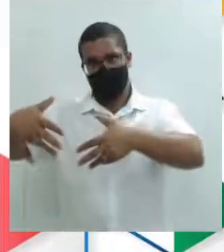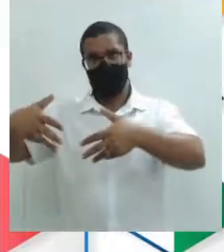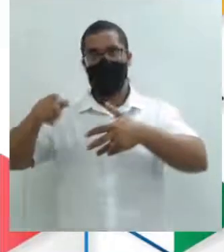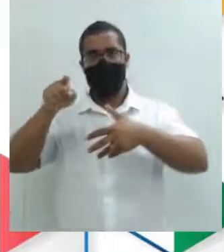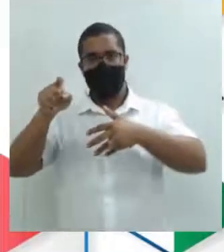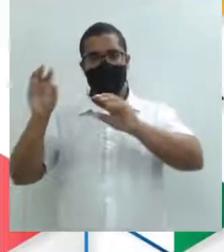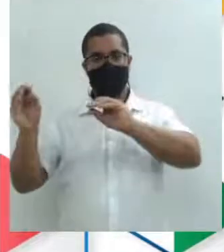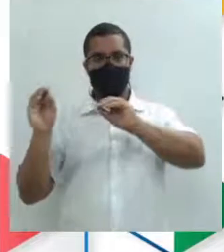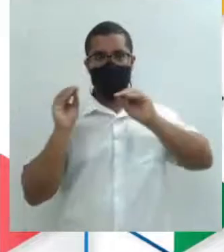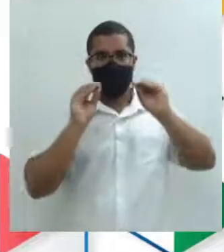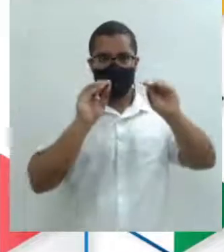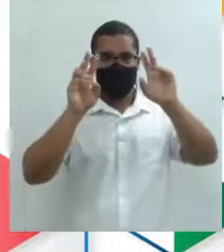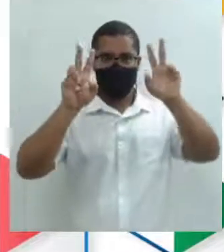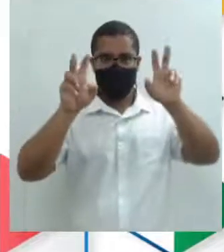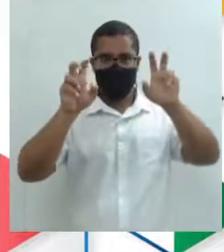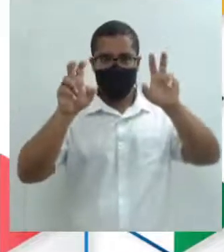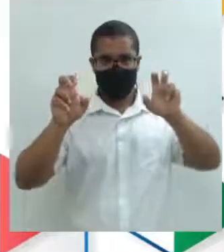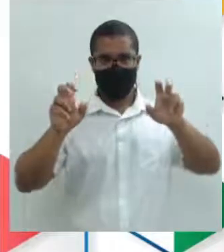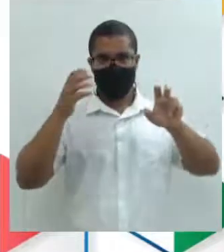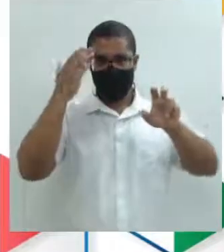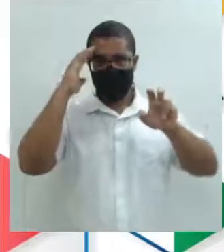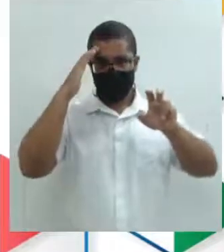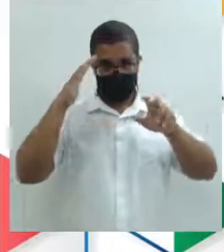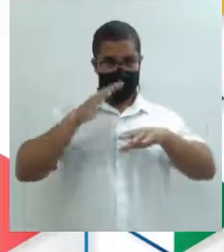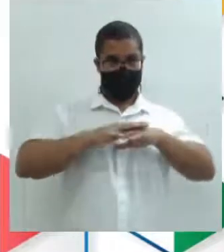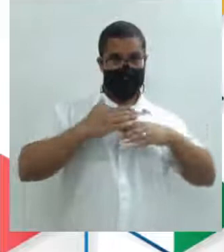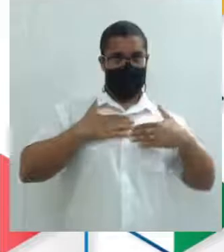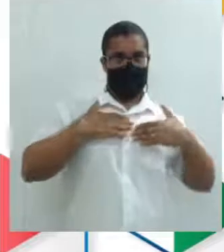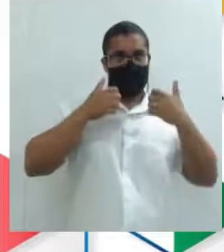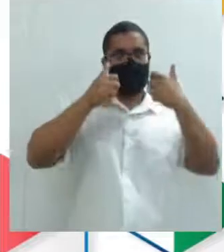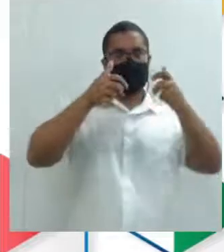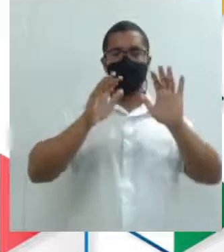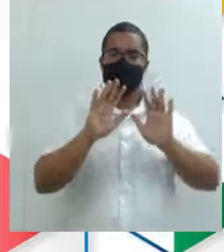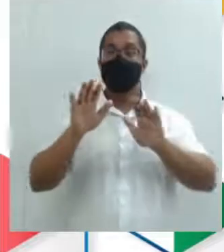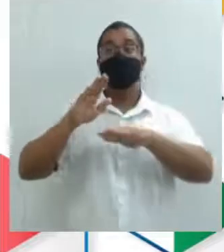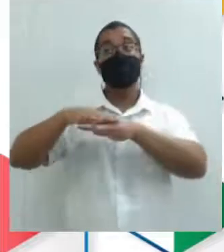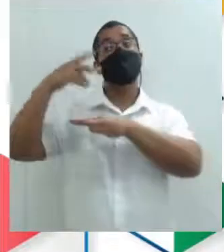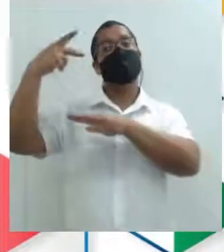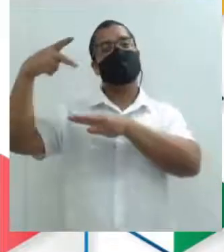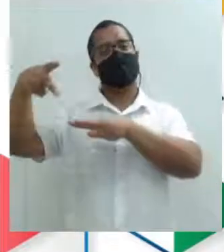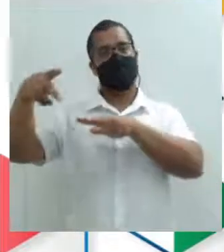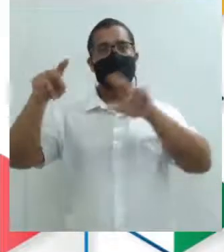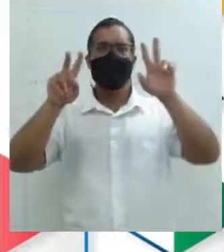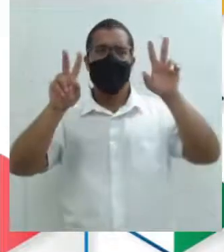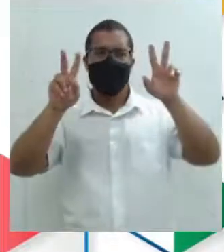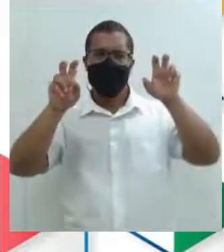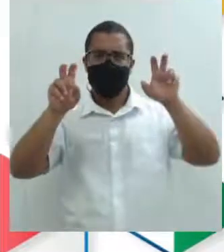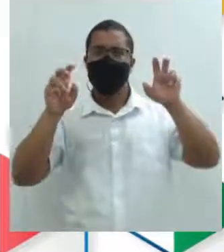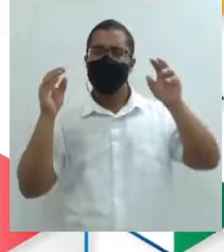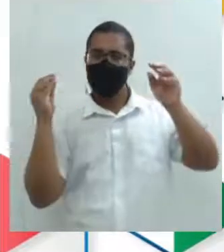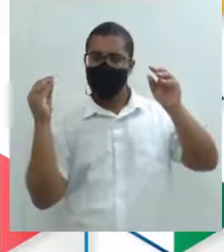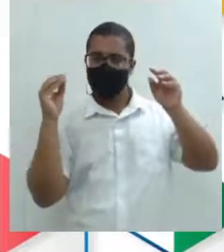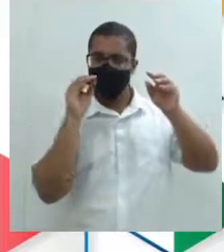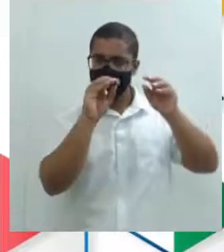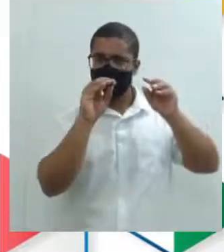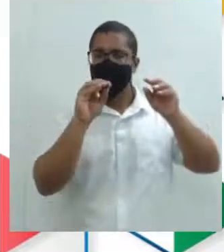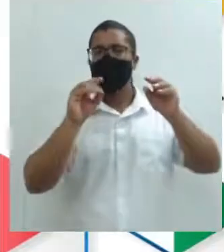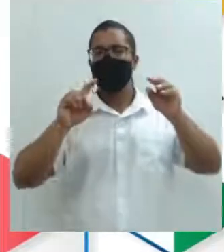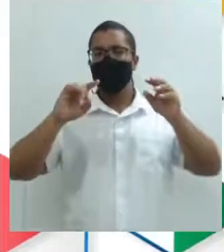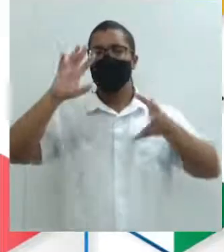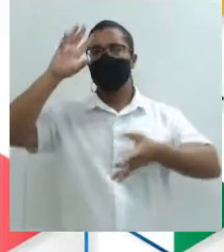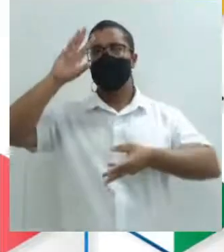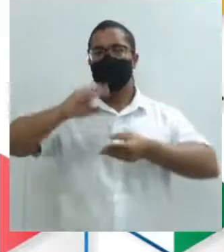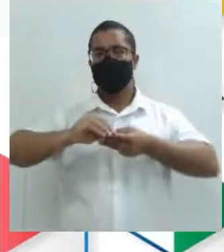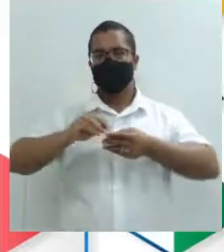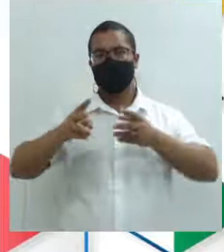nas palavras de outra pessoa e não nas nossas palavras. Então, a partir dessas aspas, a gente já percebe que a menina